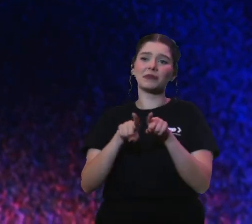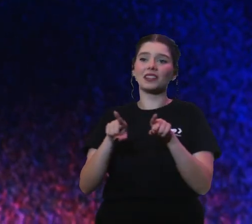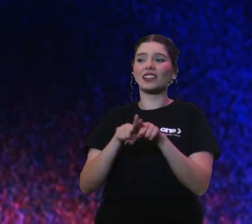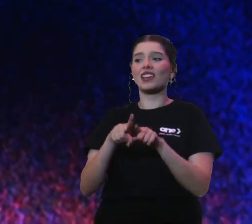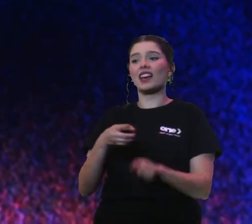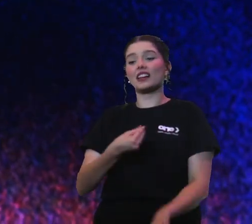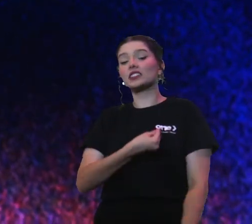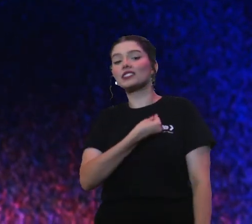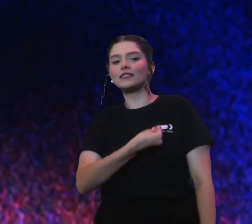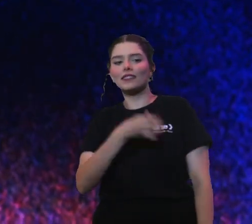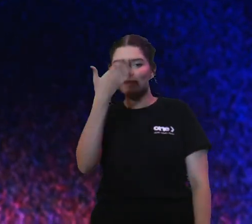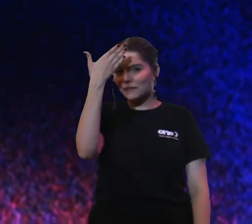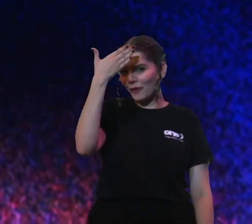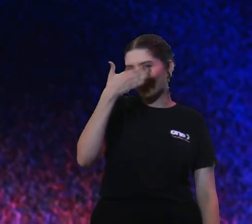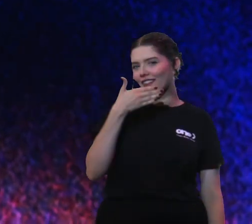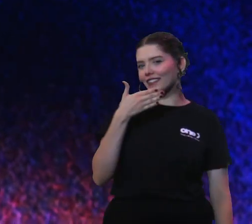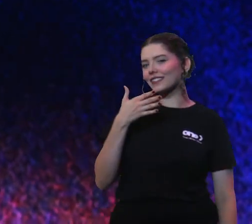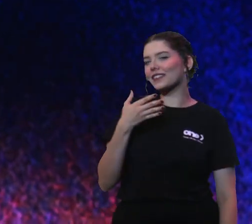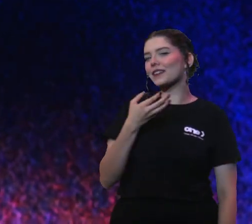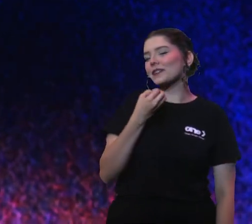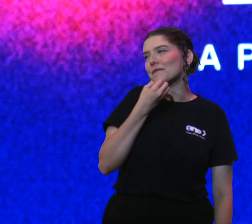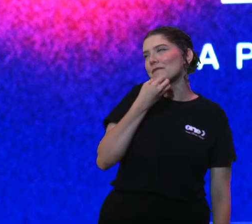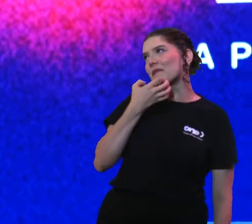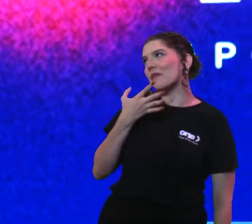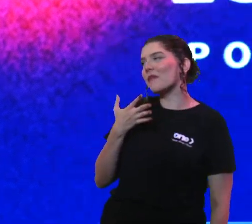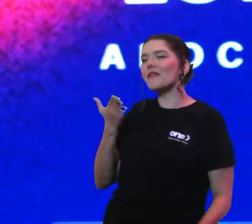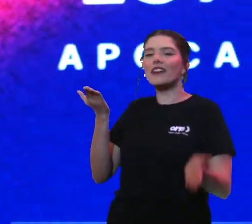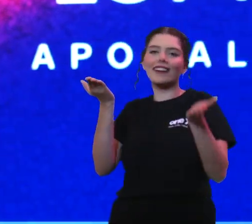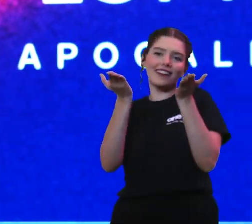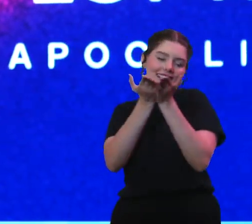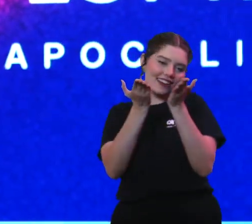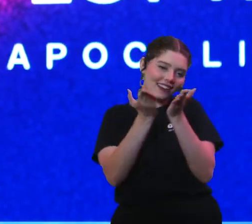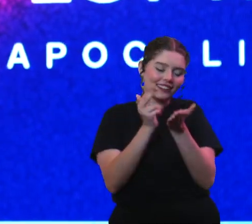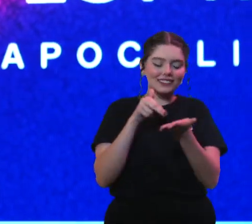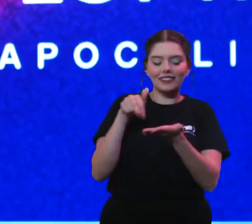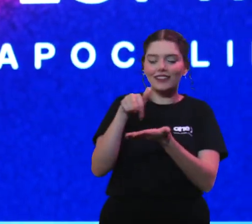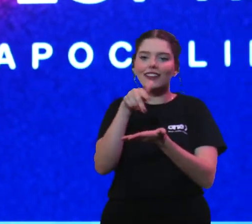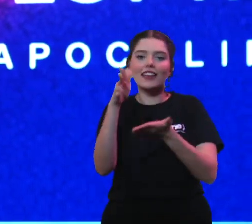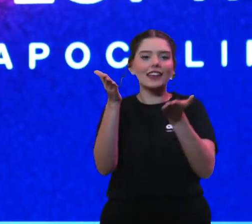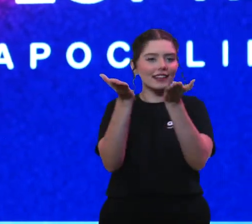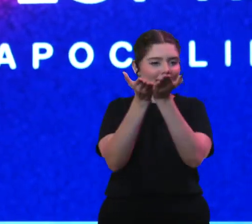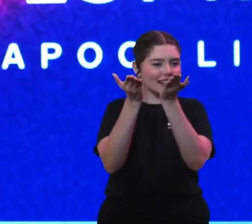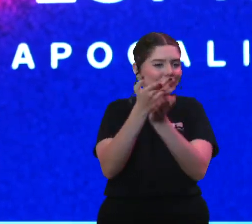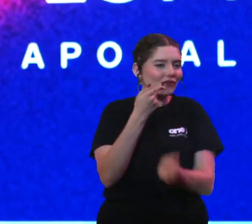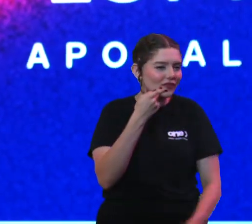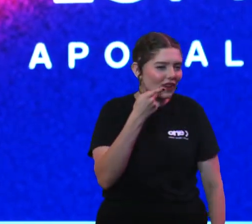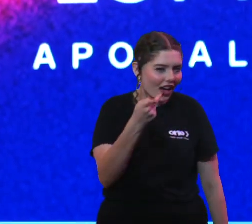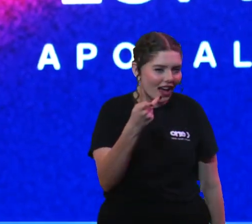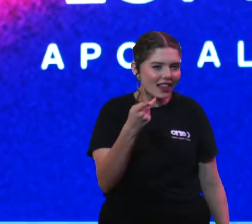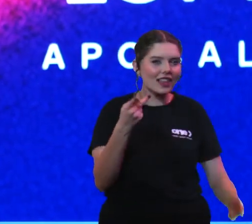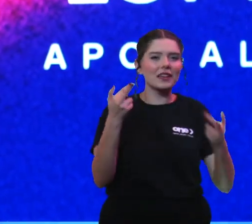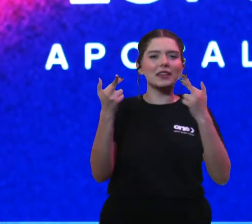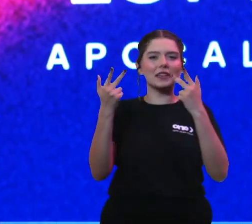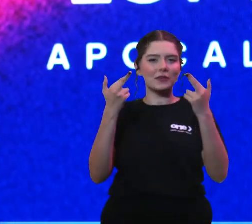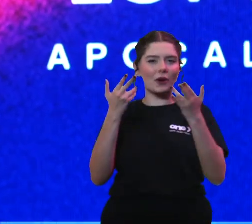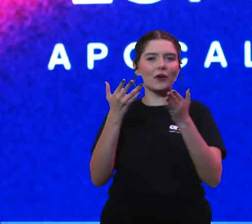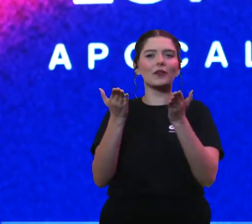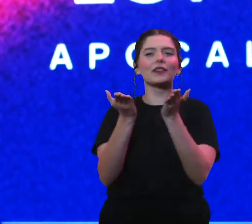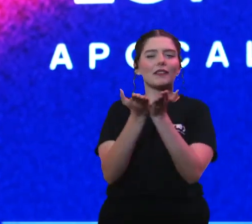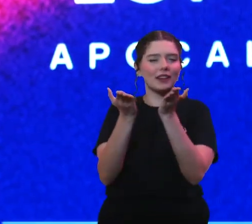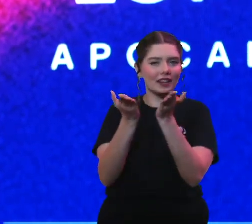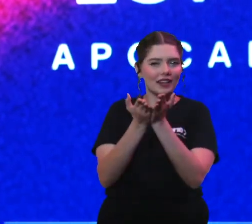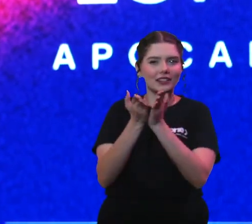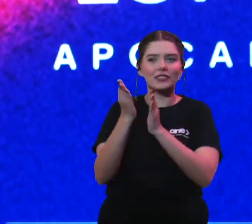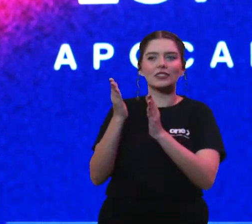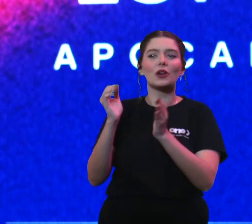uma aparência espiritual. Nós parecemos crente, andamos como crente, falamos como crente, levantamos as mãos no louvor,